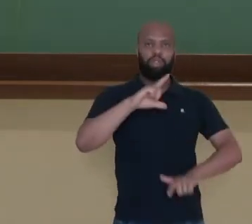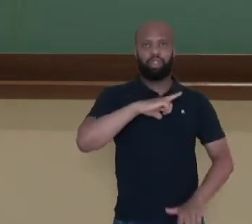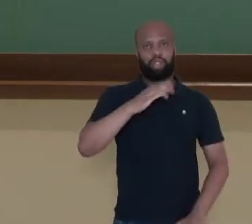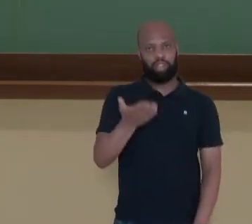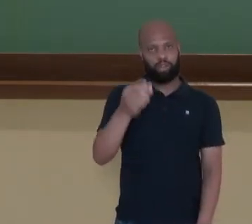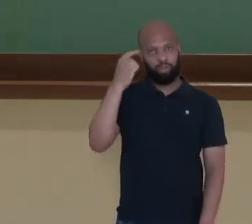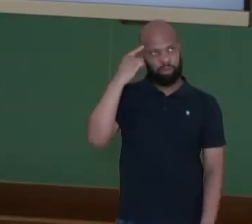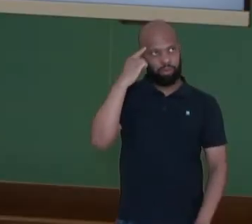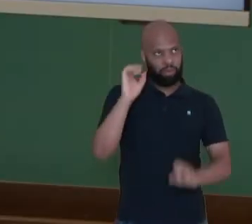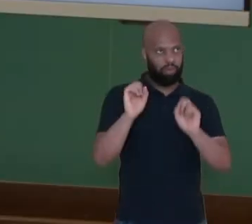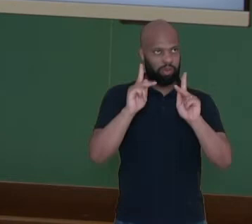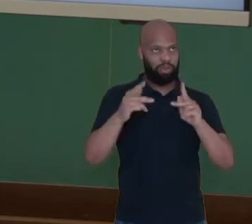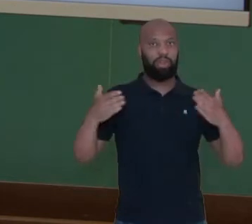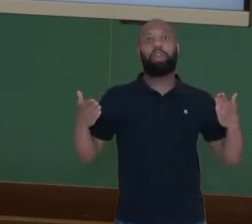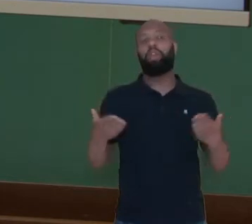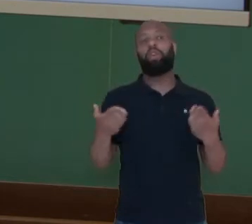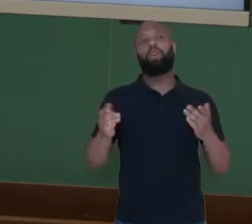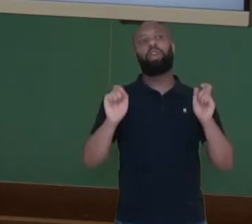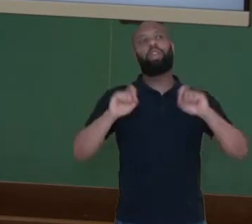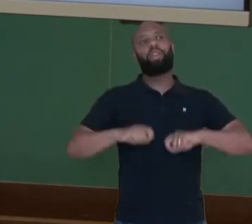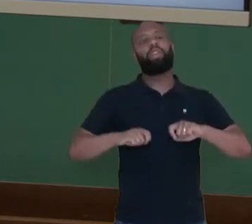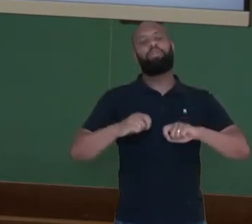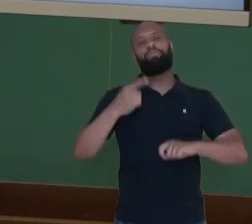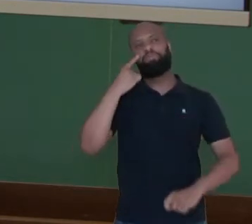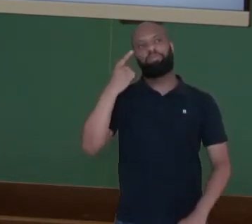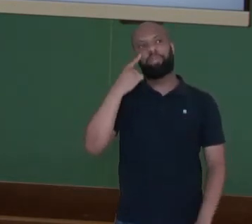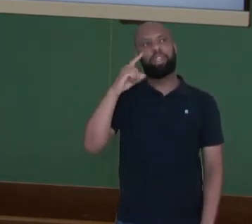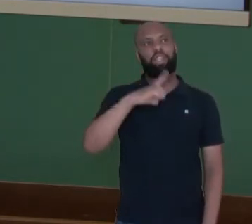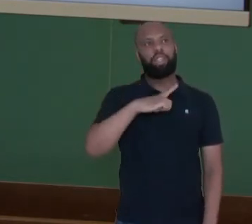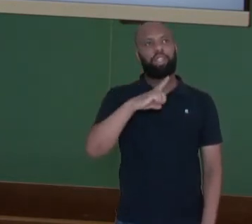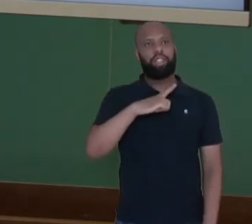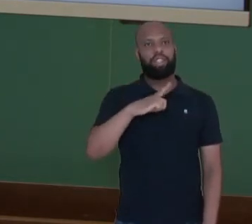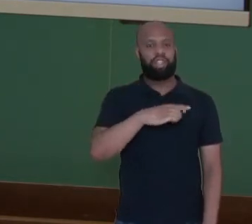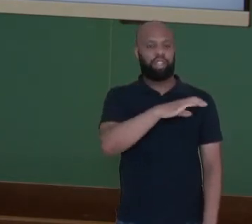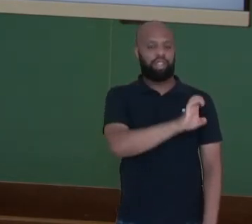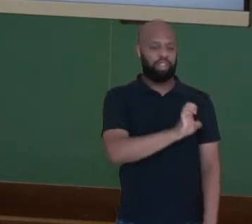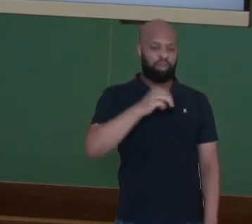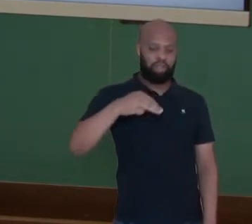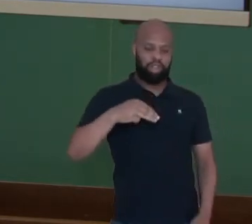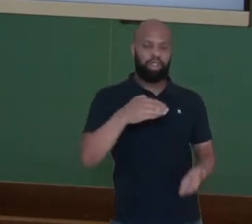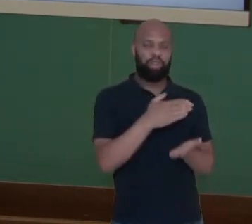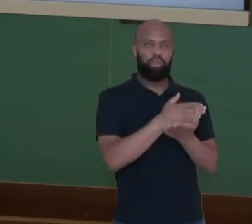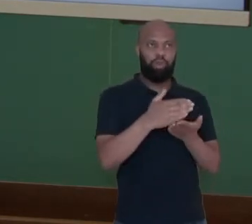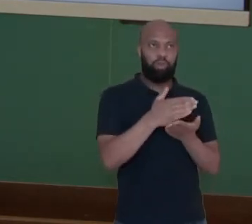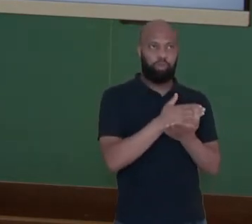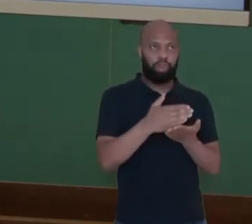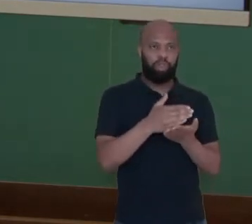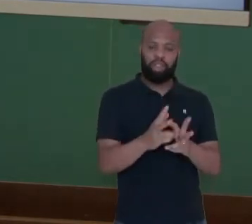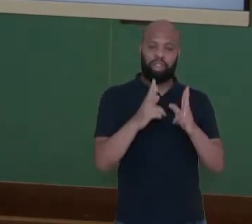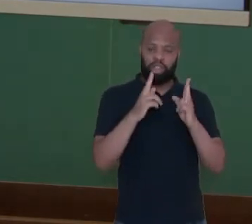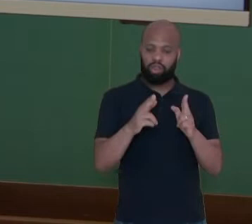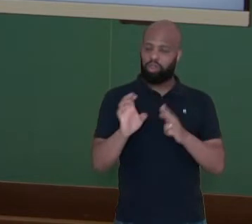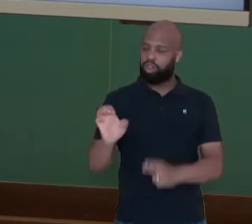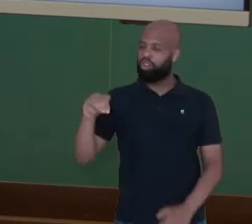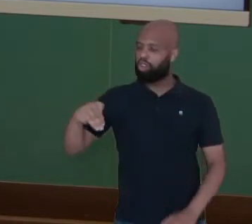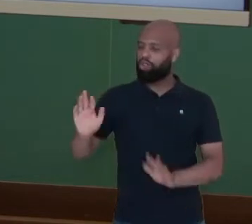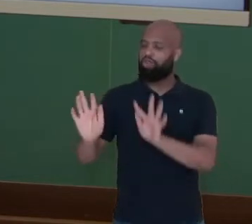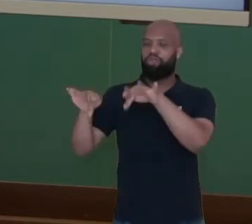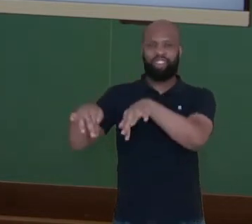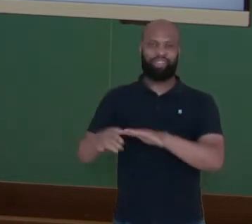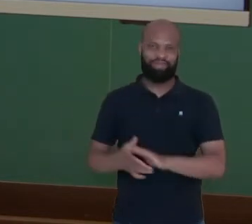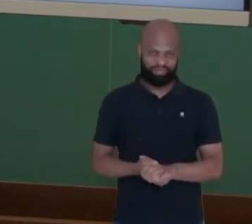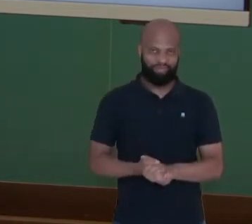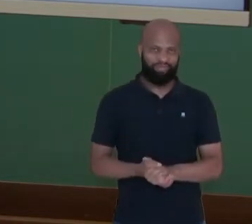ideia. Então, com isso aqui, eu posso afirmar o seguinte, que a energia mecânica no início do processo vai ser exatamente igual à energia no final do processo.